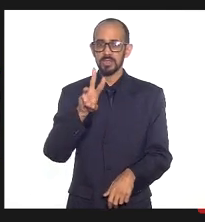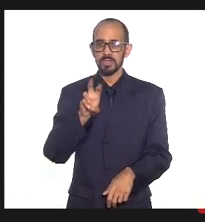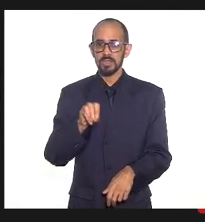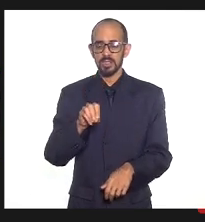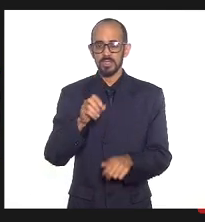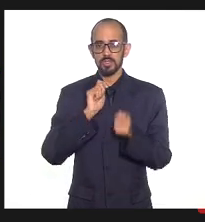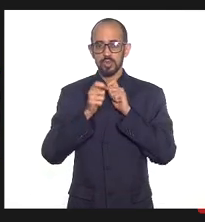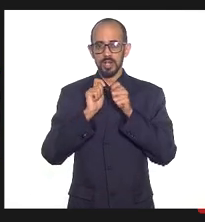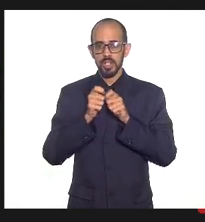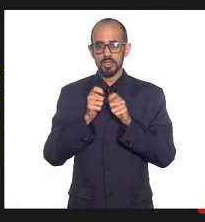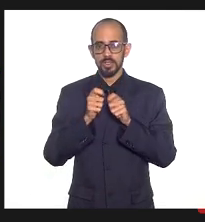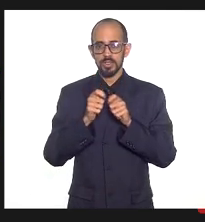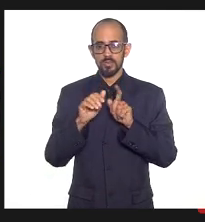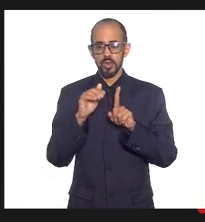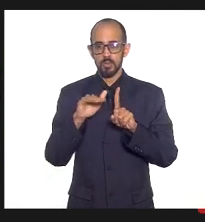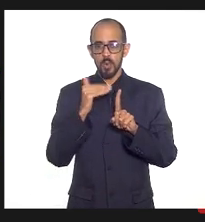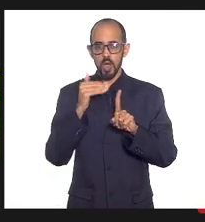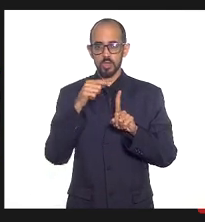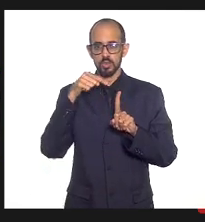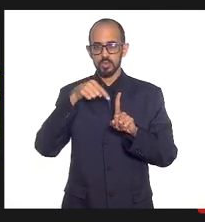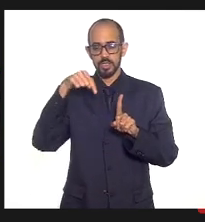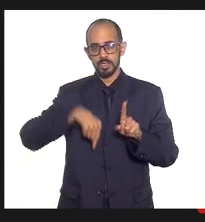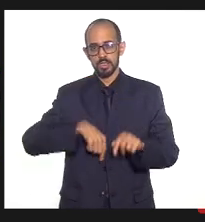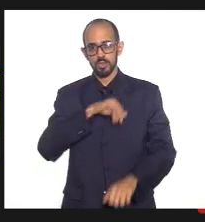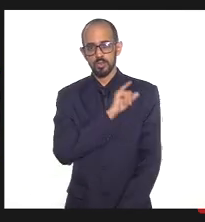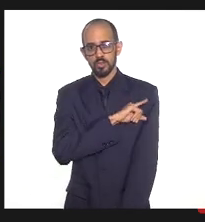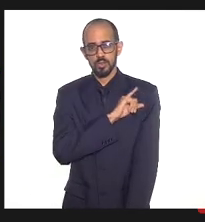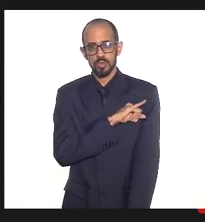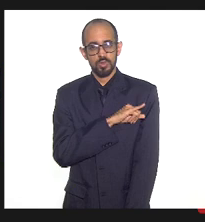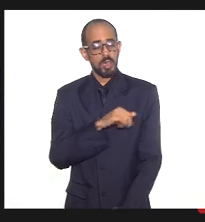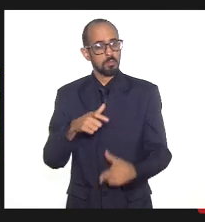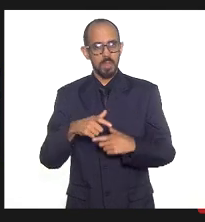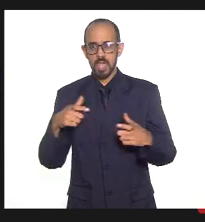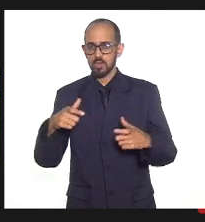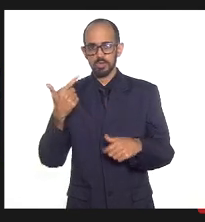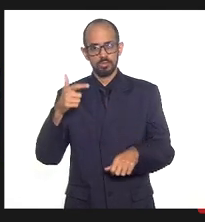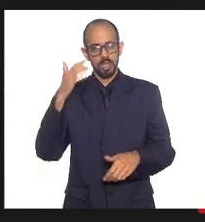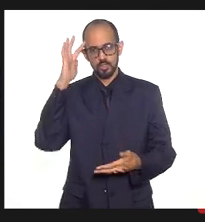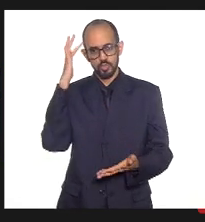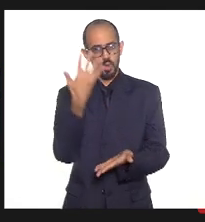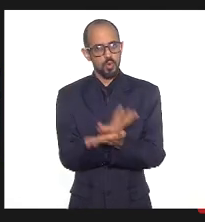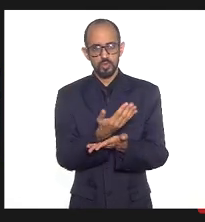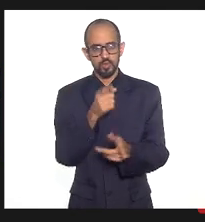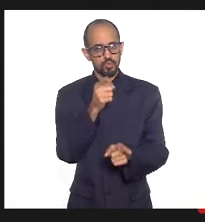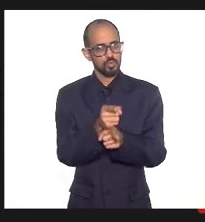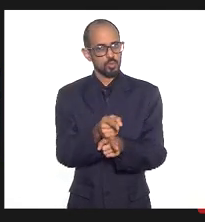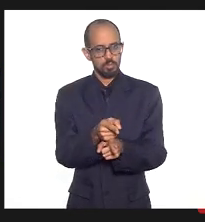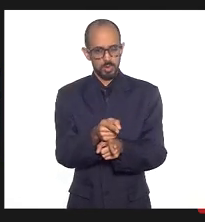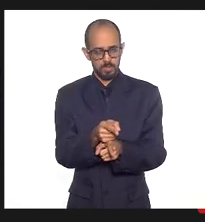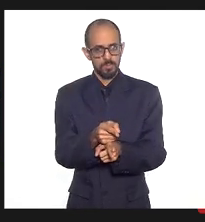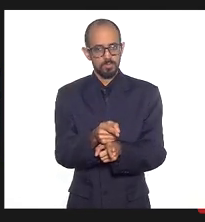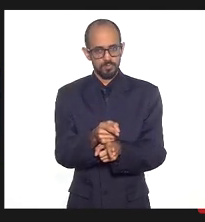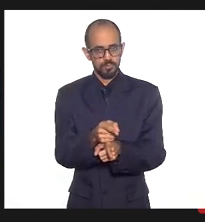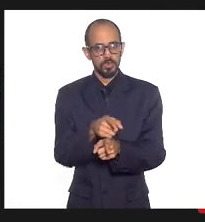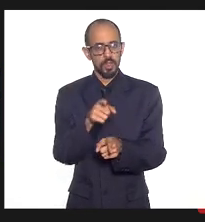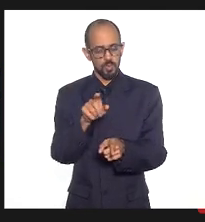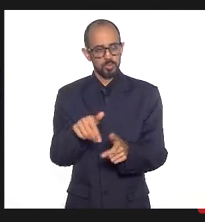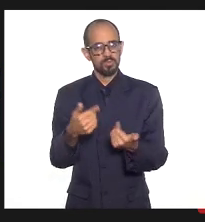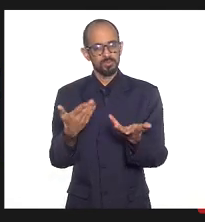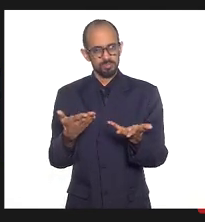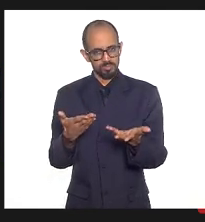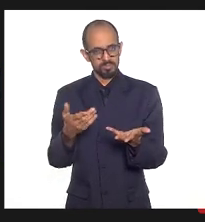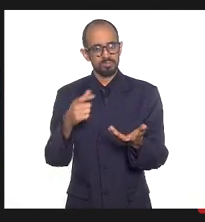jornalistas assassinados, e a maioria sem solução. Então, a violência é muito presente contra os jornalistas